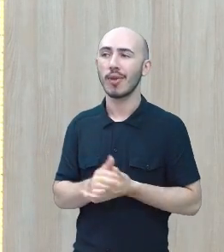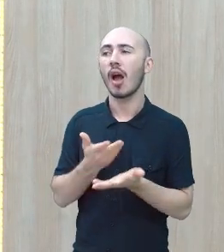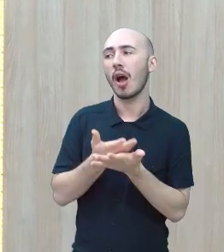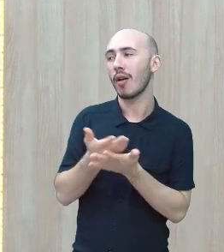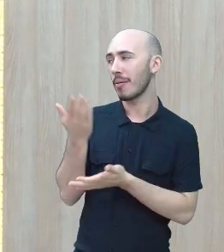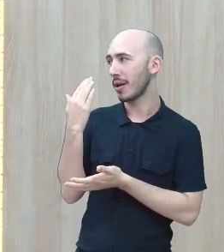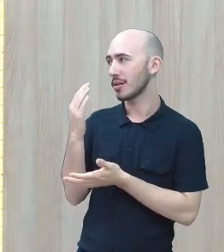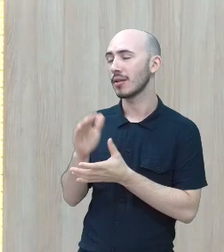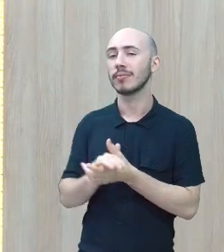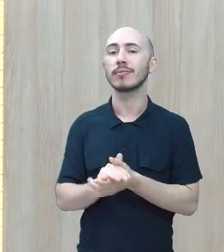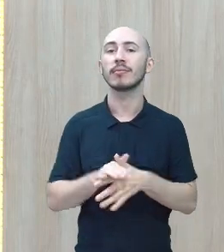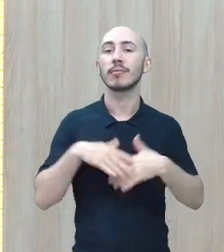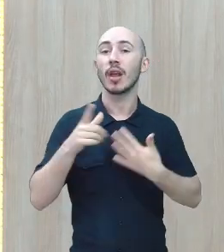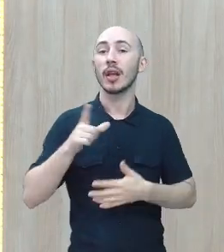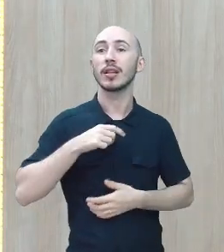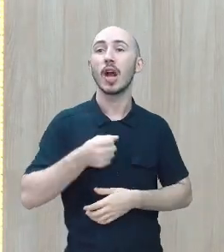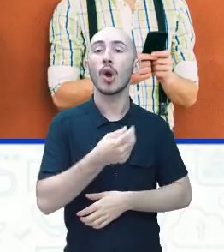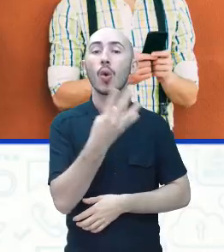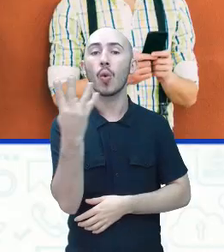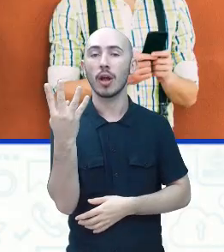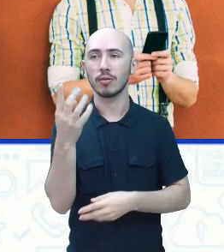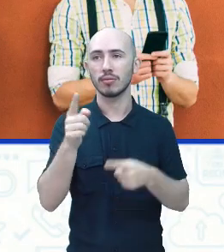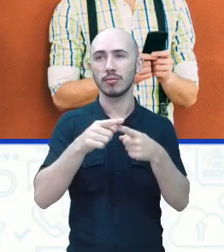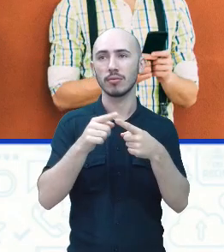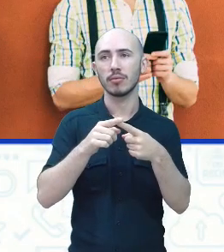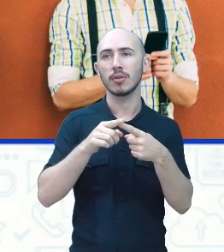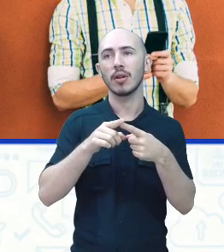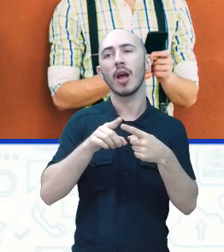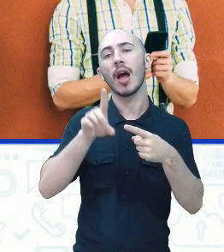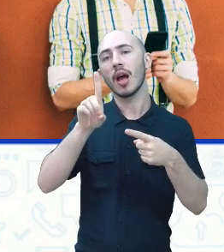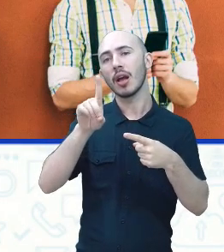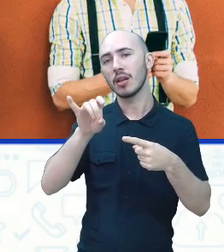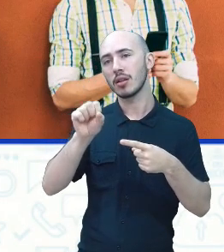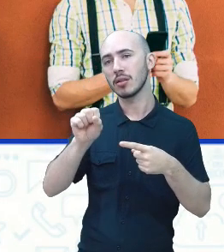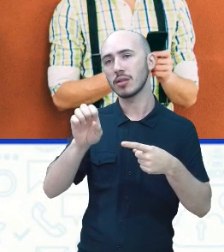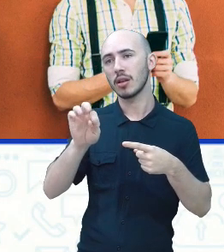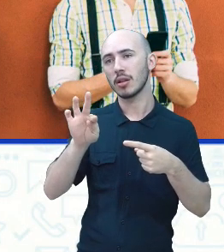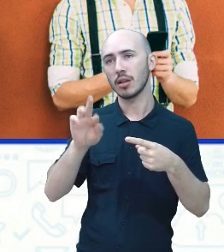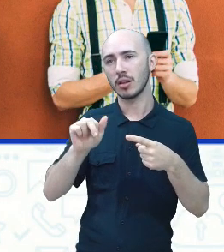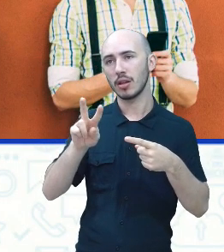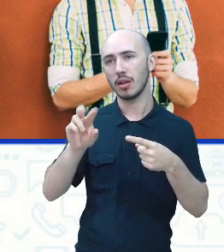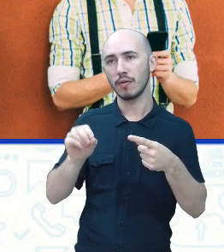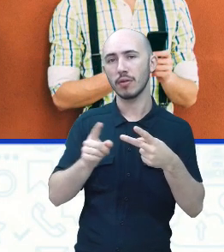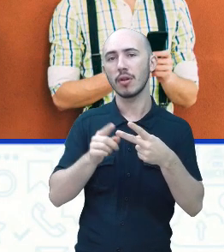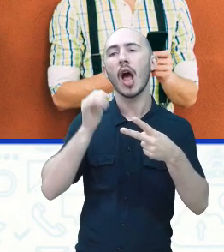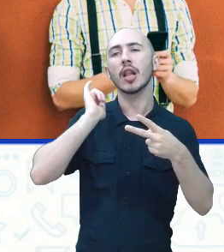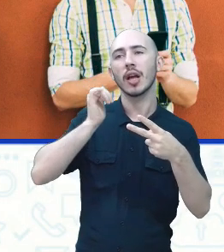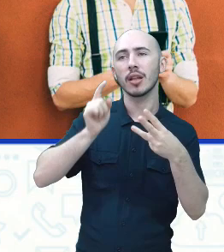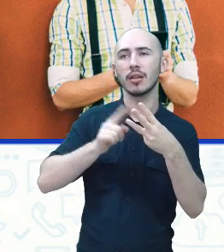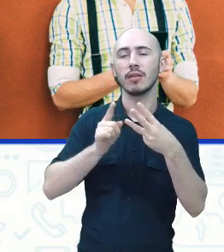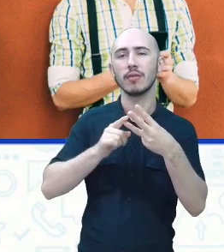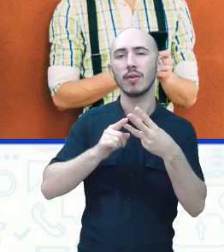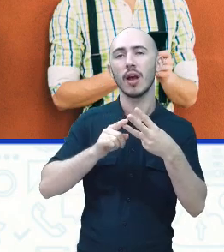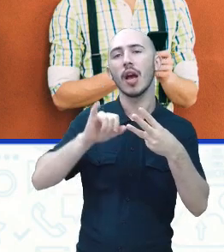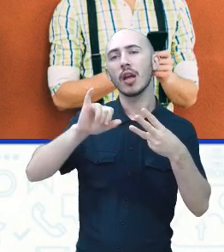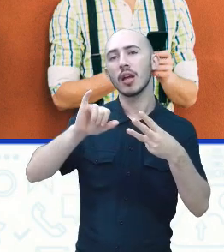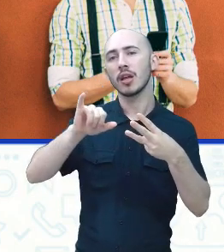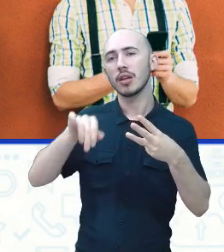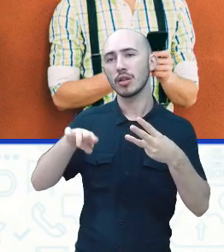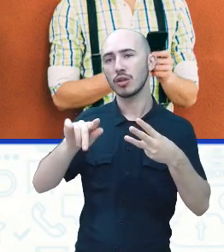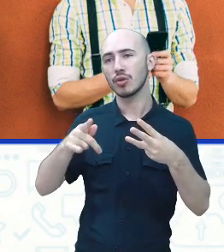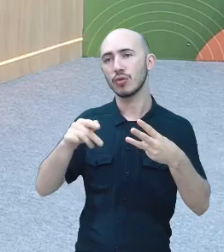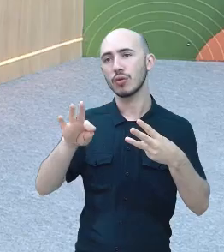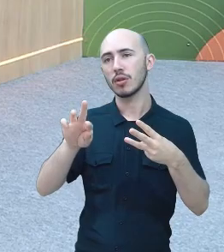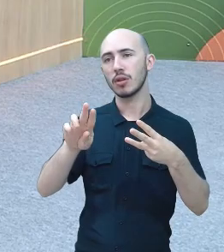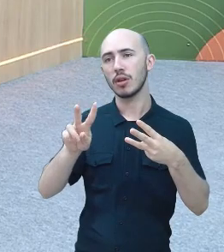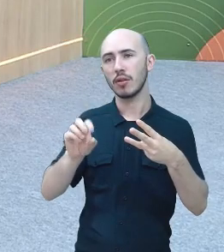outras aulas. Então, eu trouxe 4 opções, que é o dissertativo, o narrativo, o injuntivo e o descritivo. E aí, será que